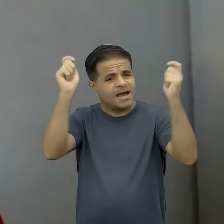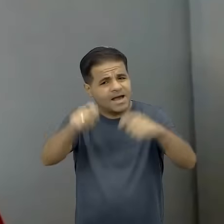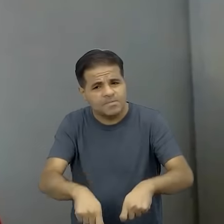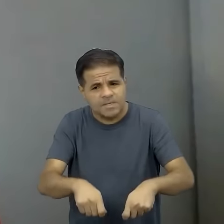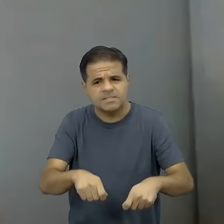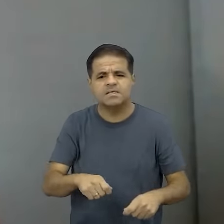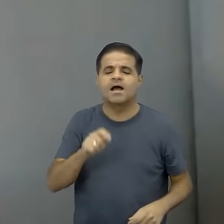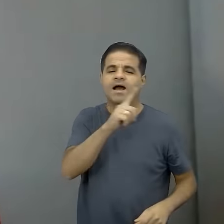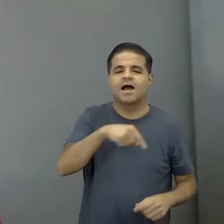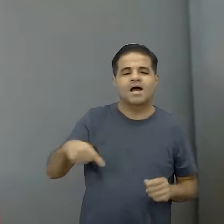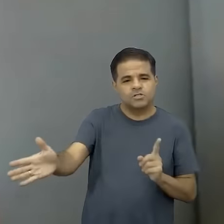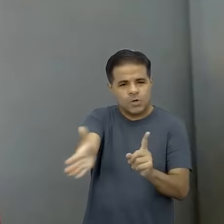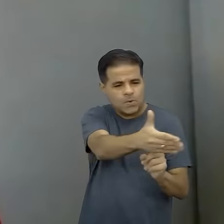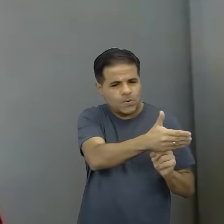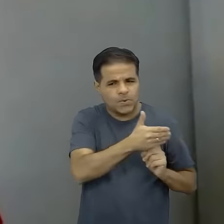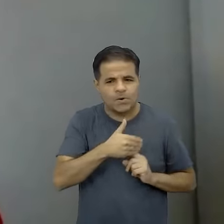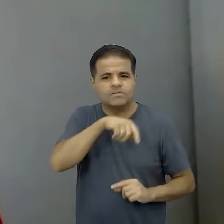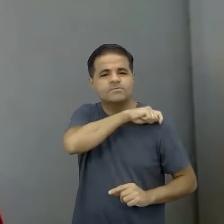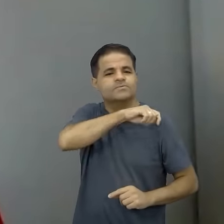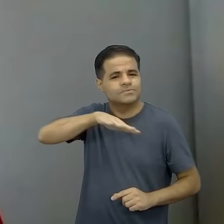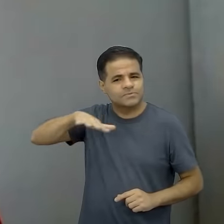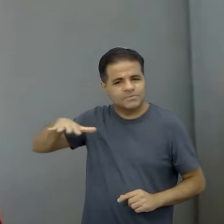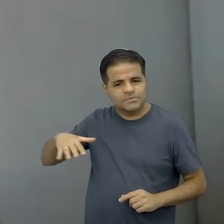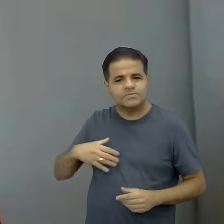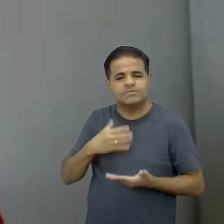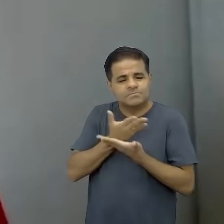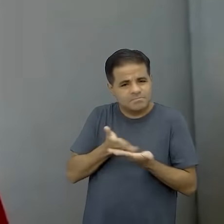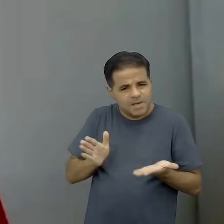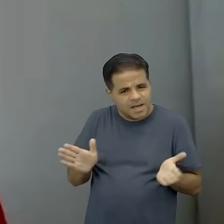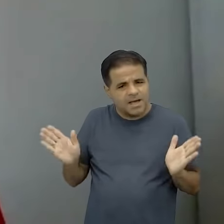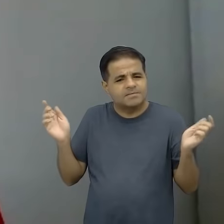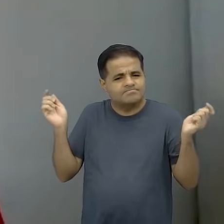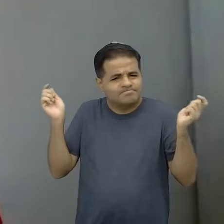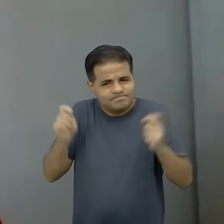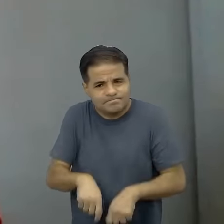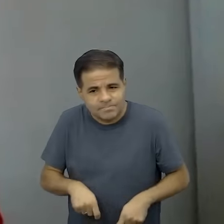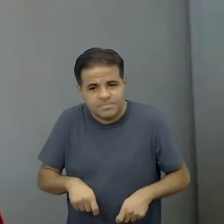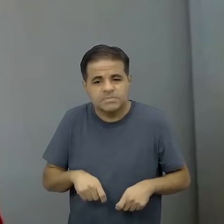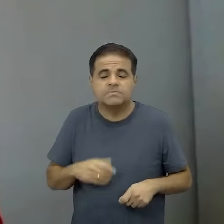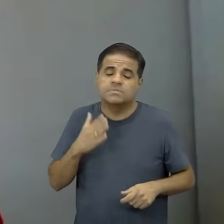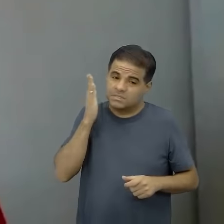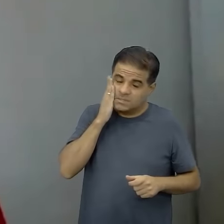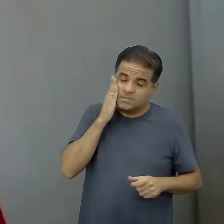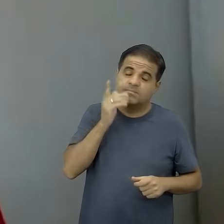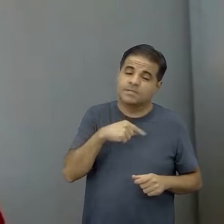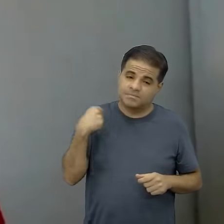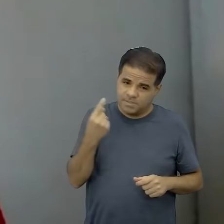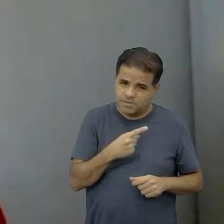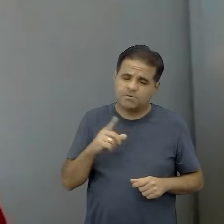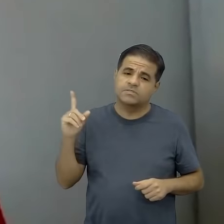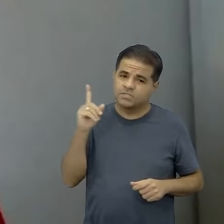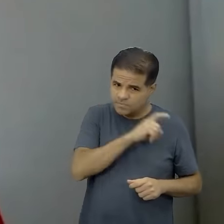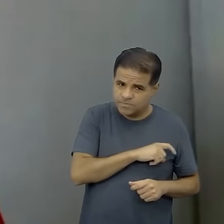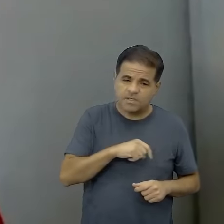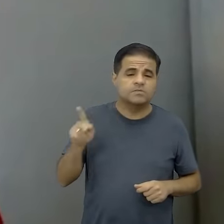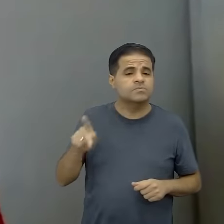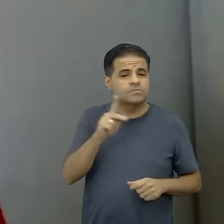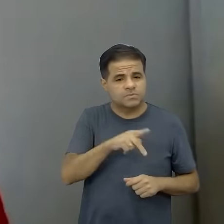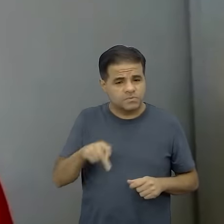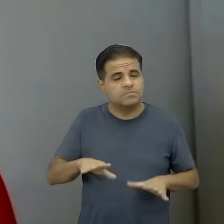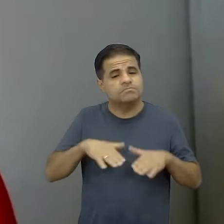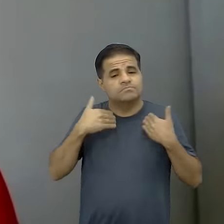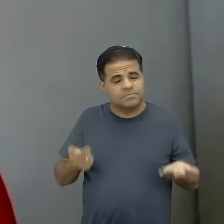né, de acolher os nossos estudantes no sentido mais pleno possível, e sabendo também das nossas dificuldades como professores,